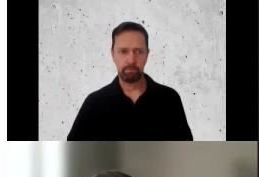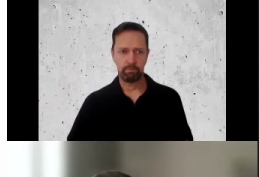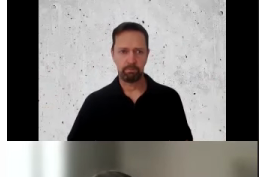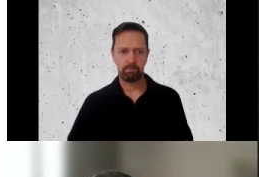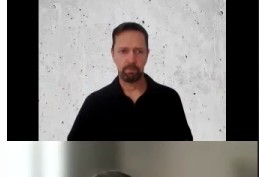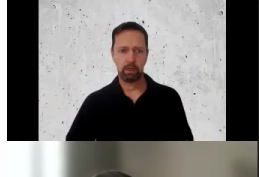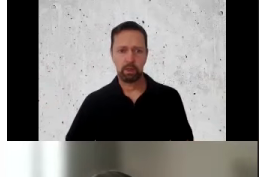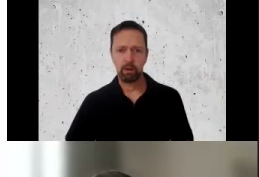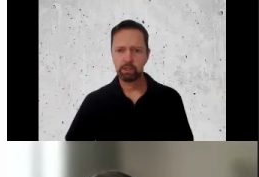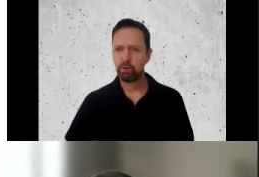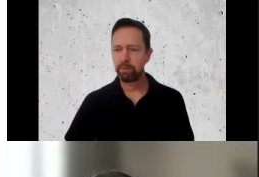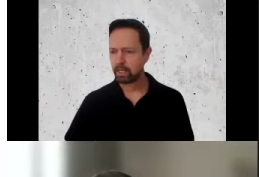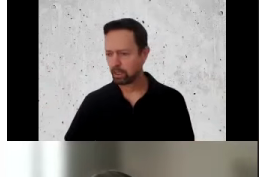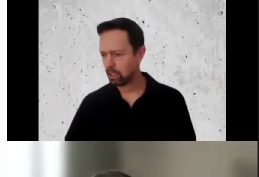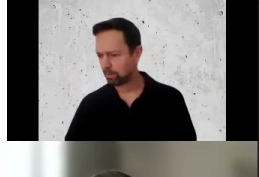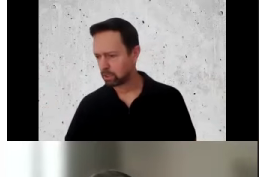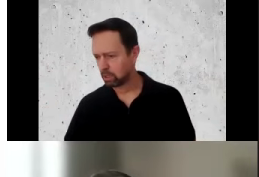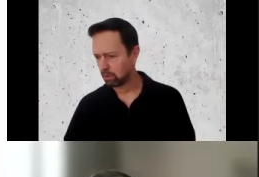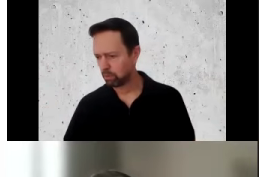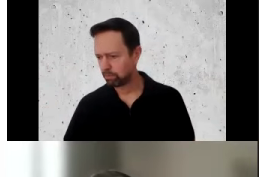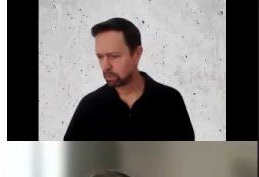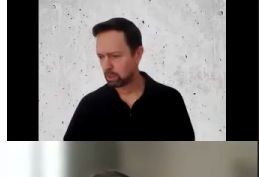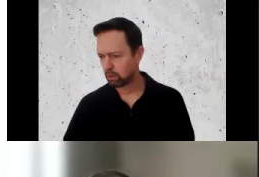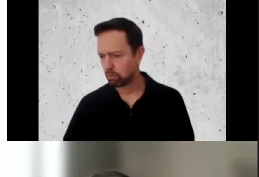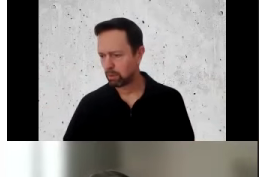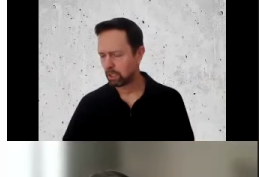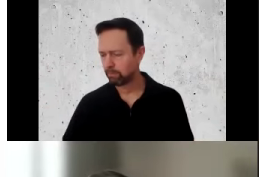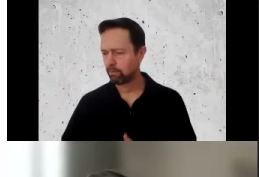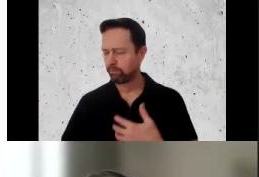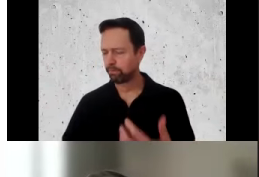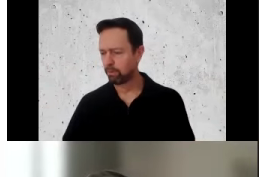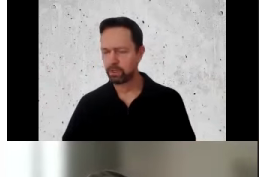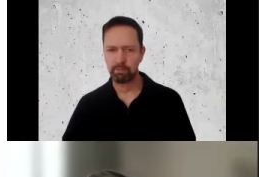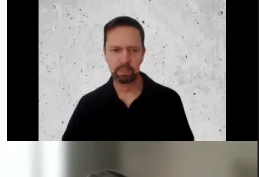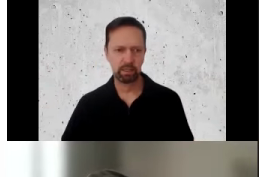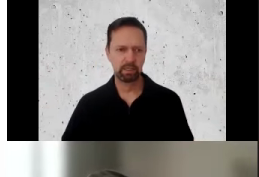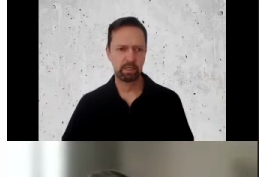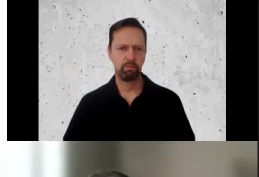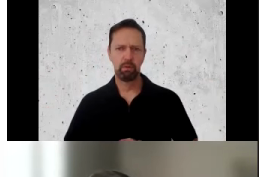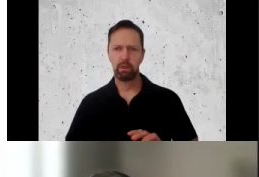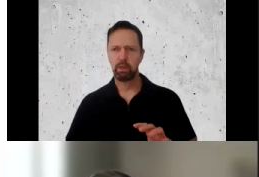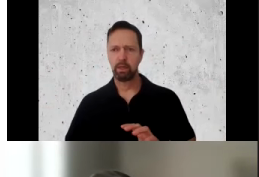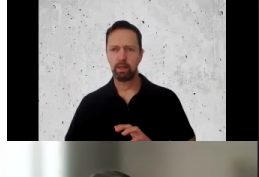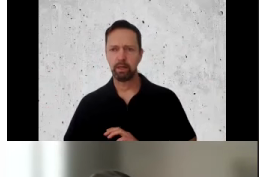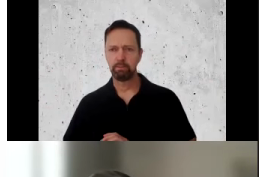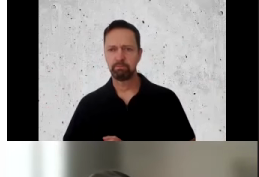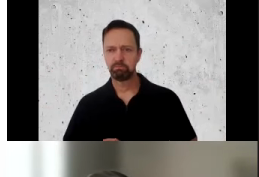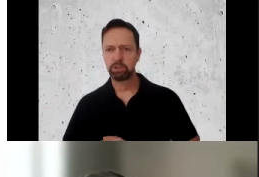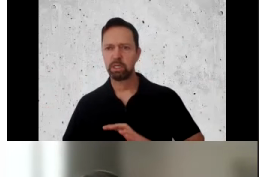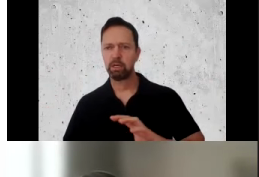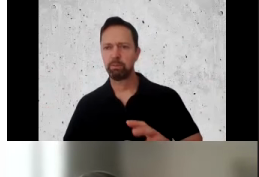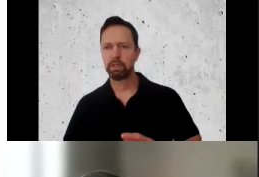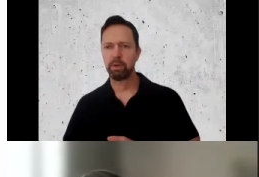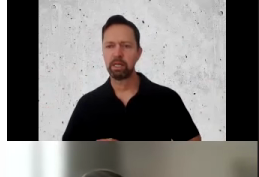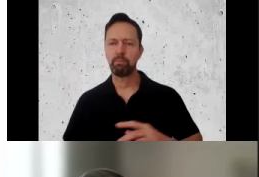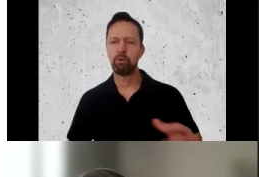Tá. Eu acho que eu vou parar aqui, porque já deu uma hora, vamos fazer a apresentação. Acho